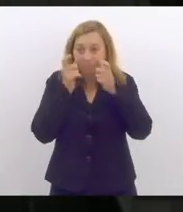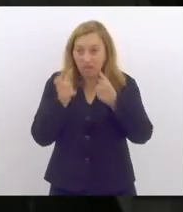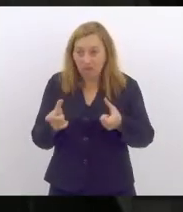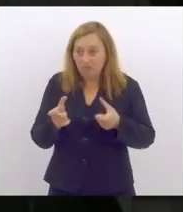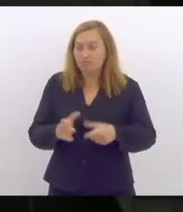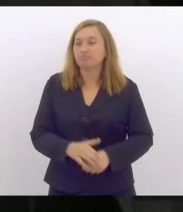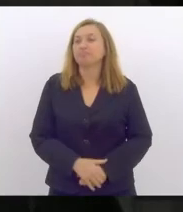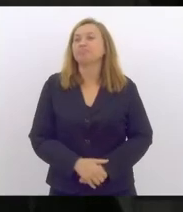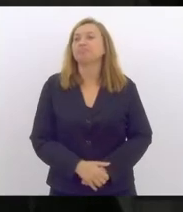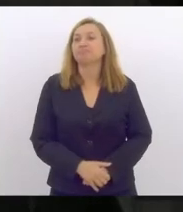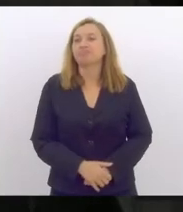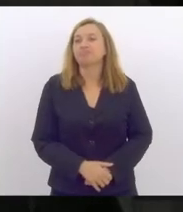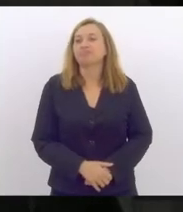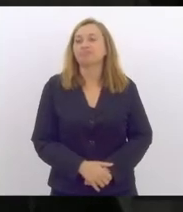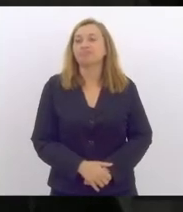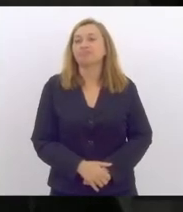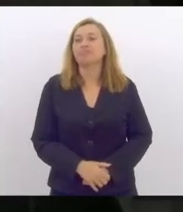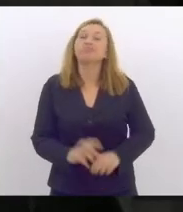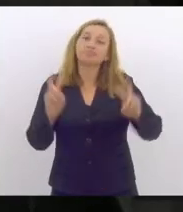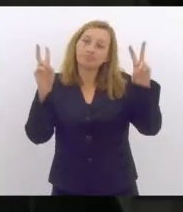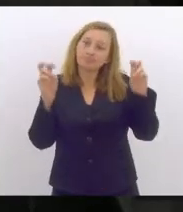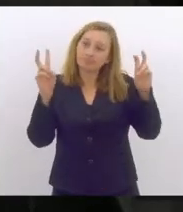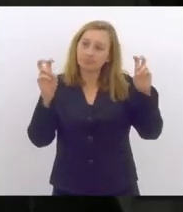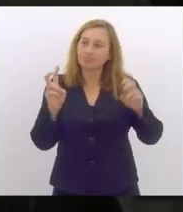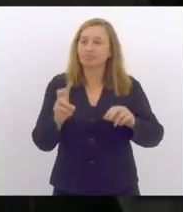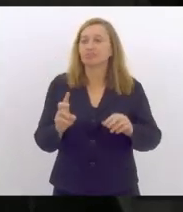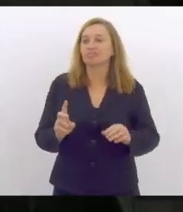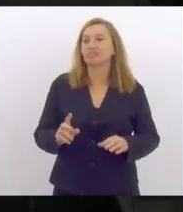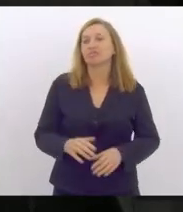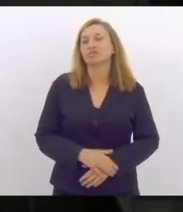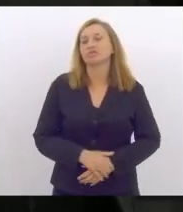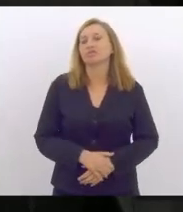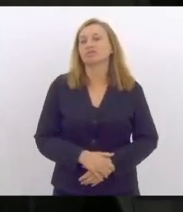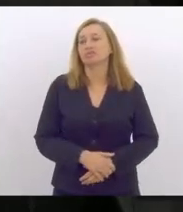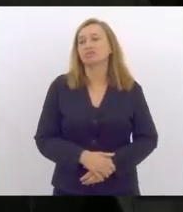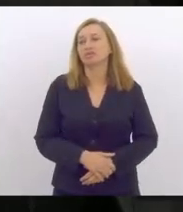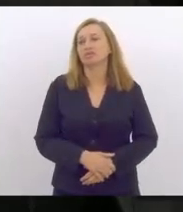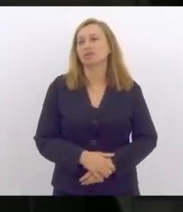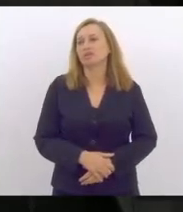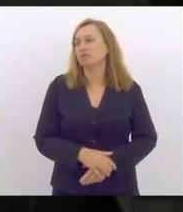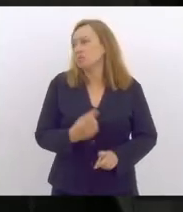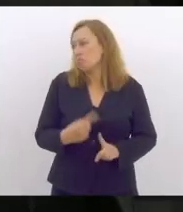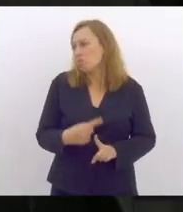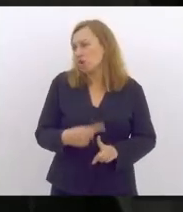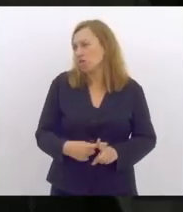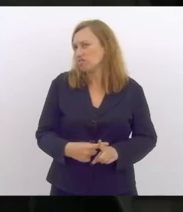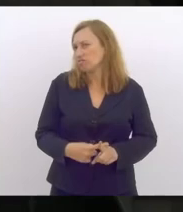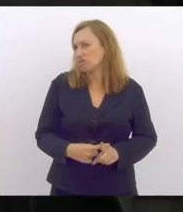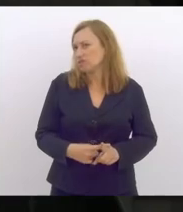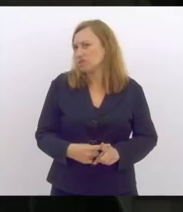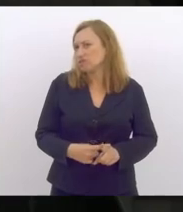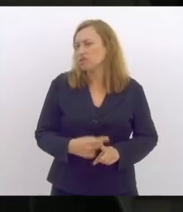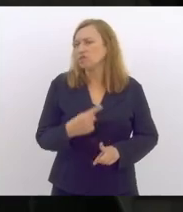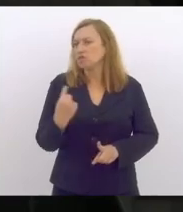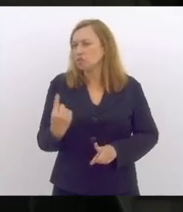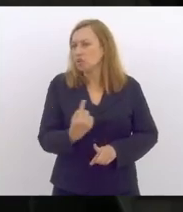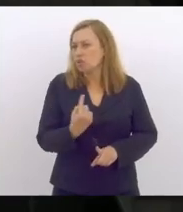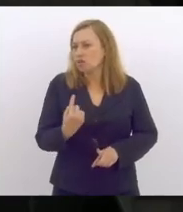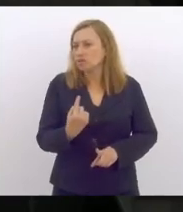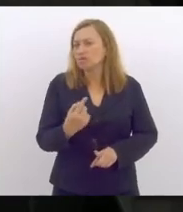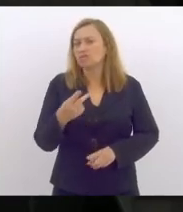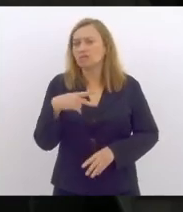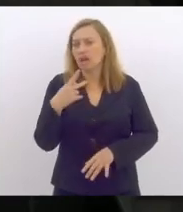atenção sobre essas questões climáticas, porque quando nós abrigamos